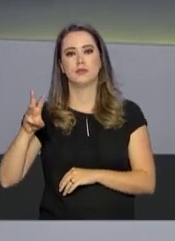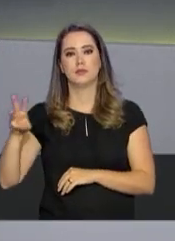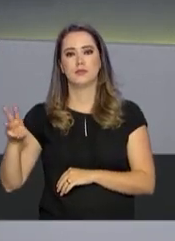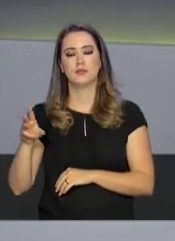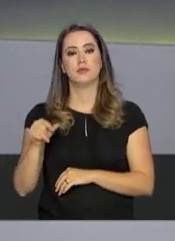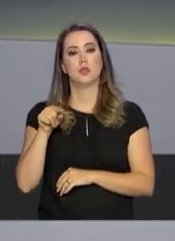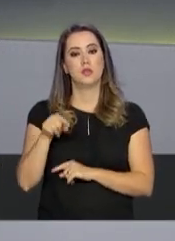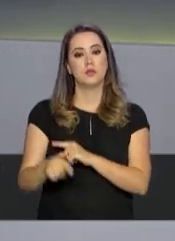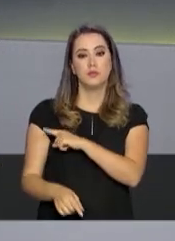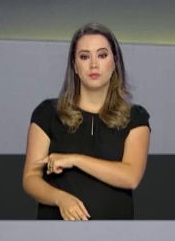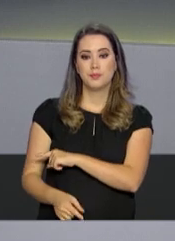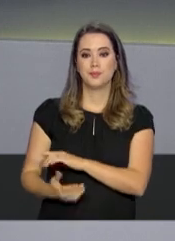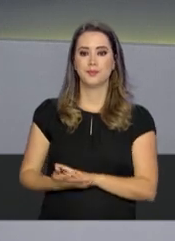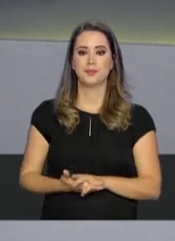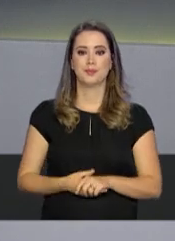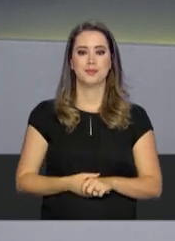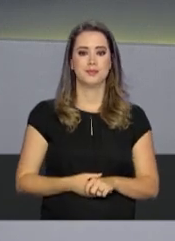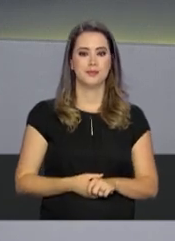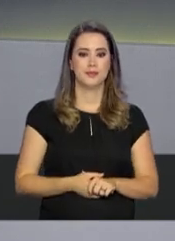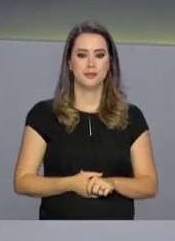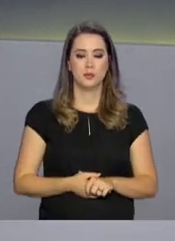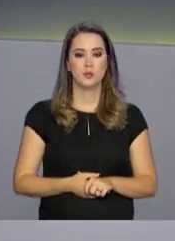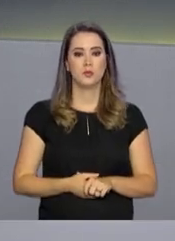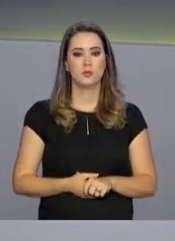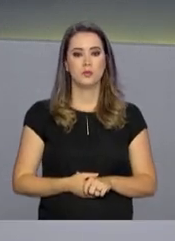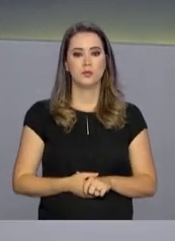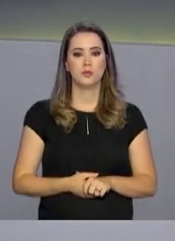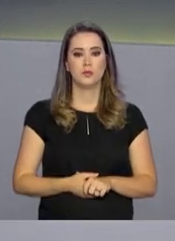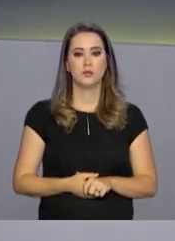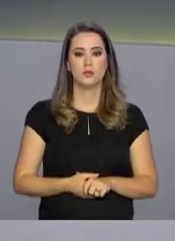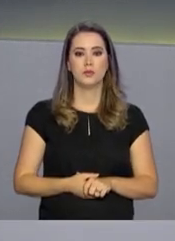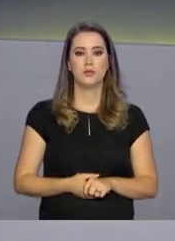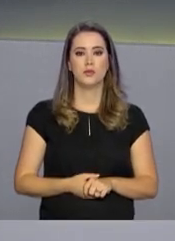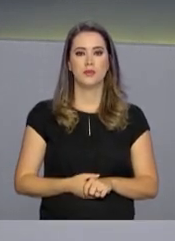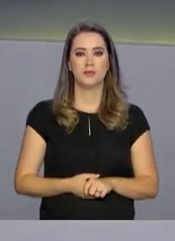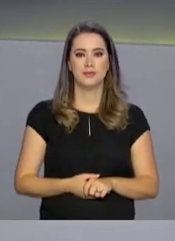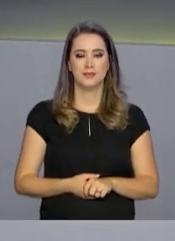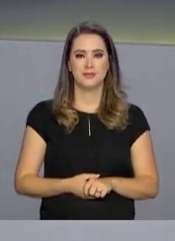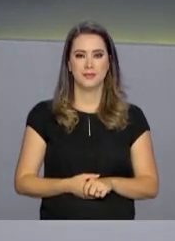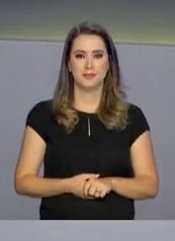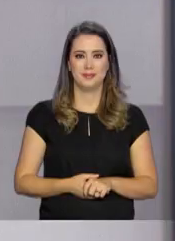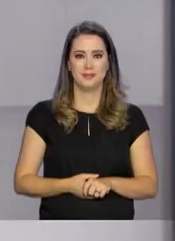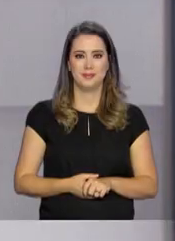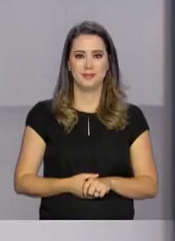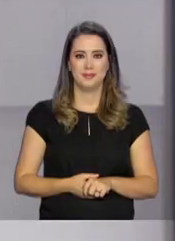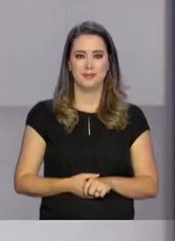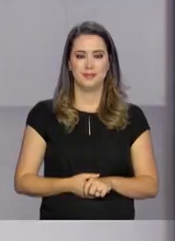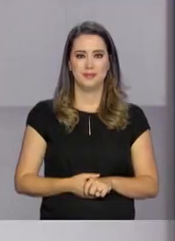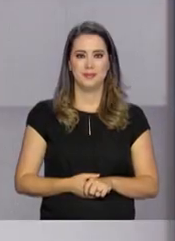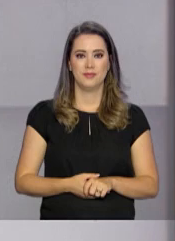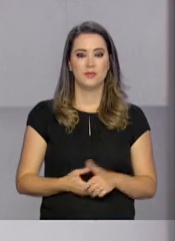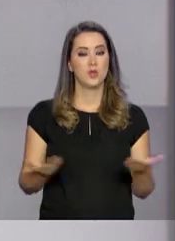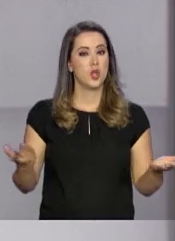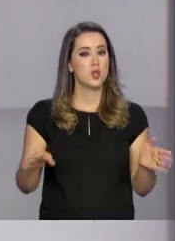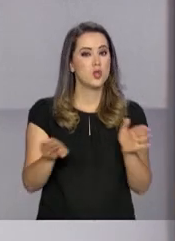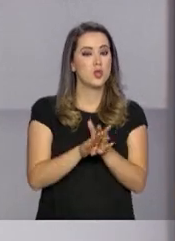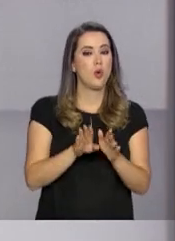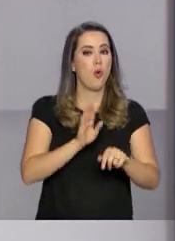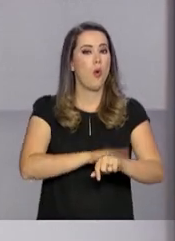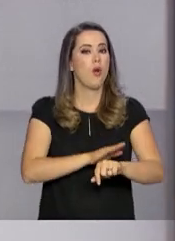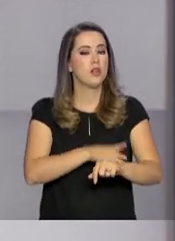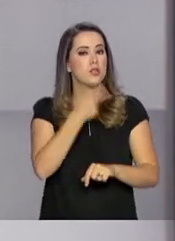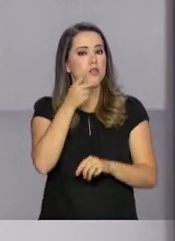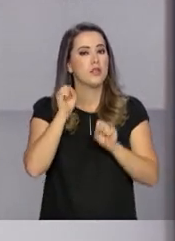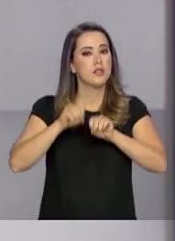do site do ministério da saúde o endereço aparece aí nessa tela chegou a hora de falar de